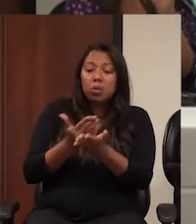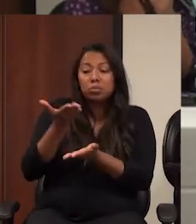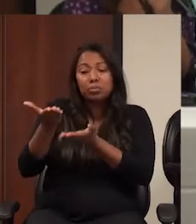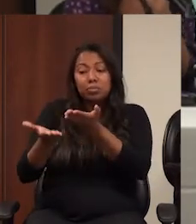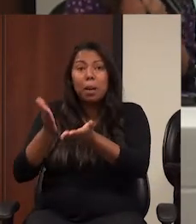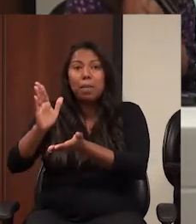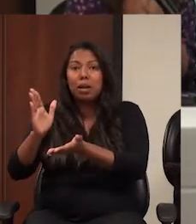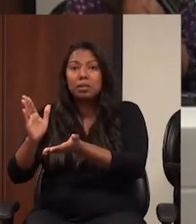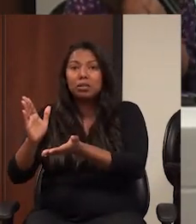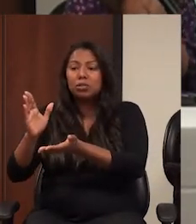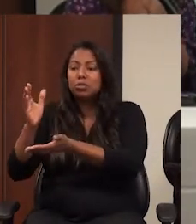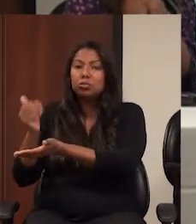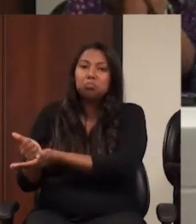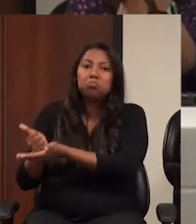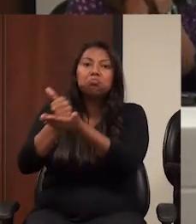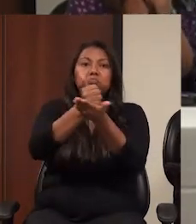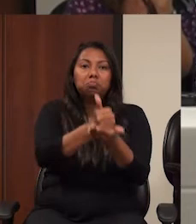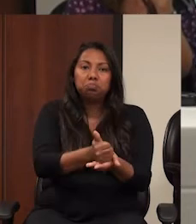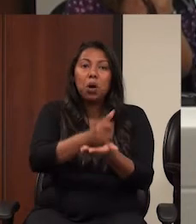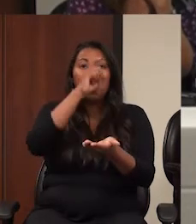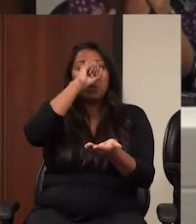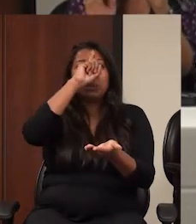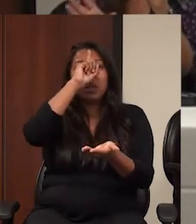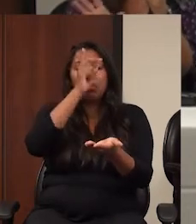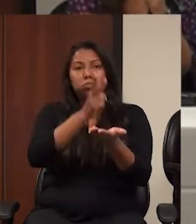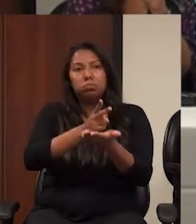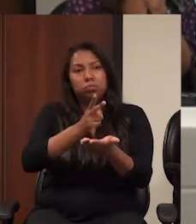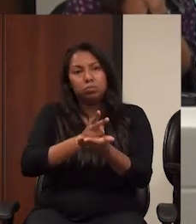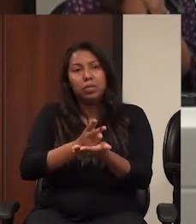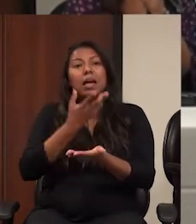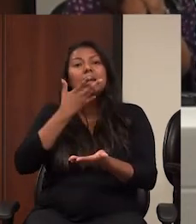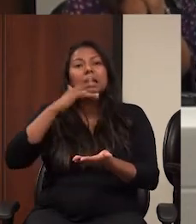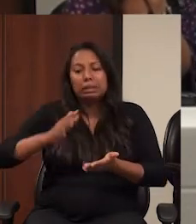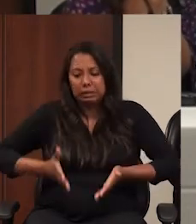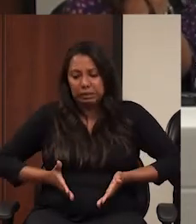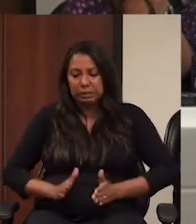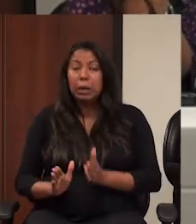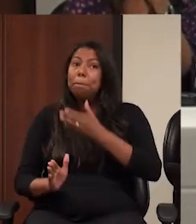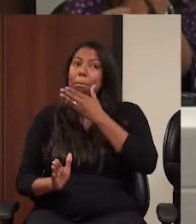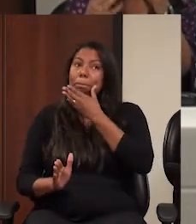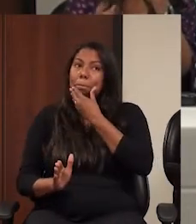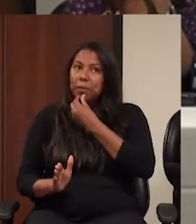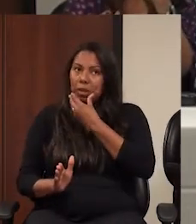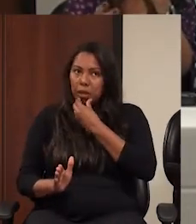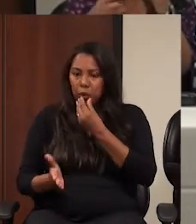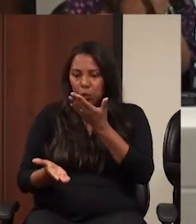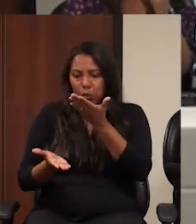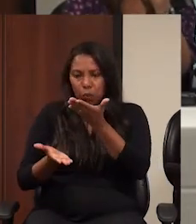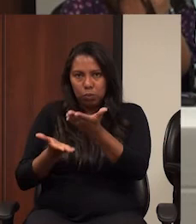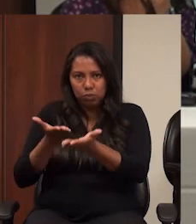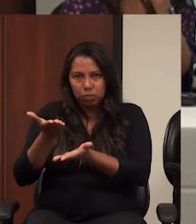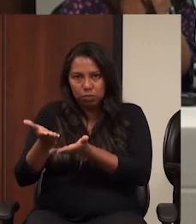em hospitais. As crianças que nasciam, e vejam, meninos, né, eram tratados